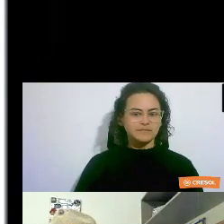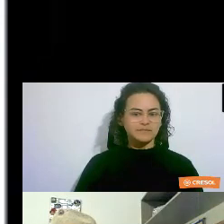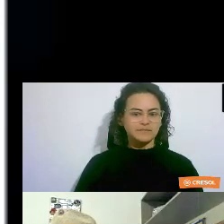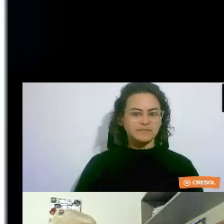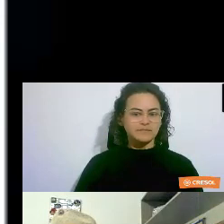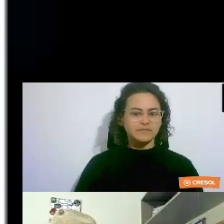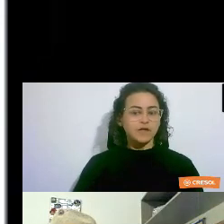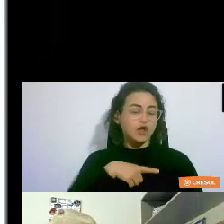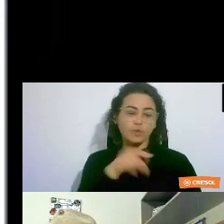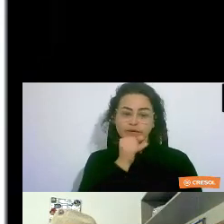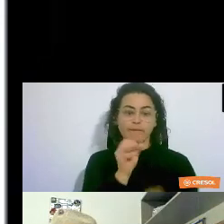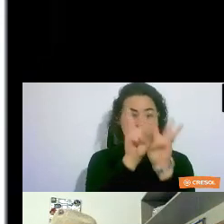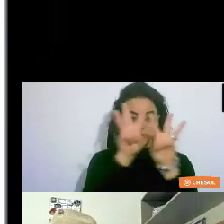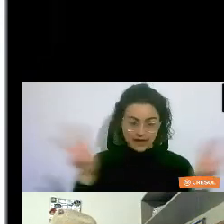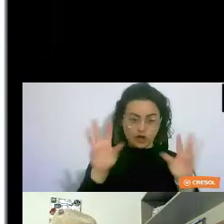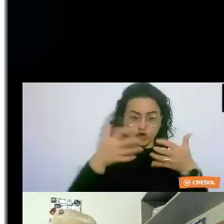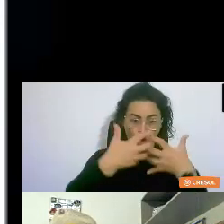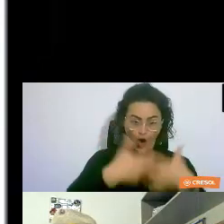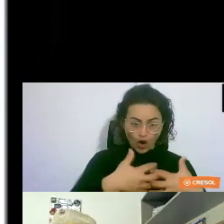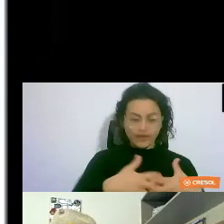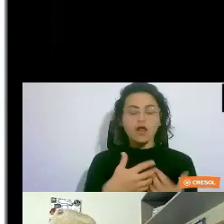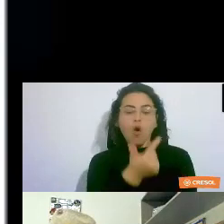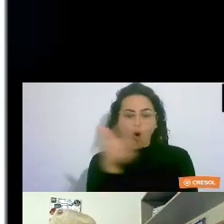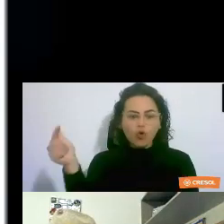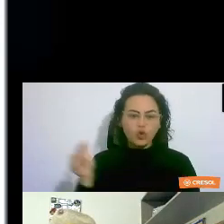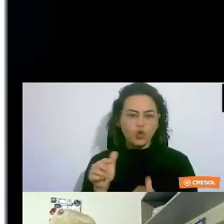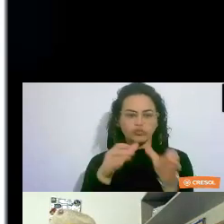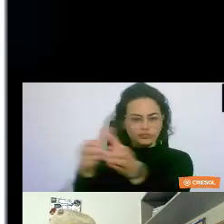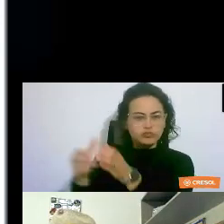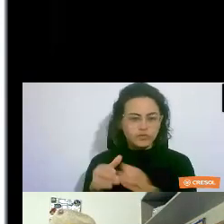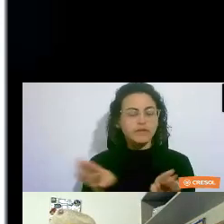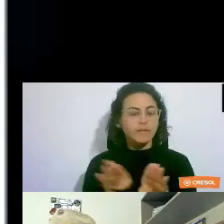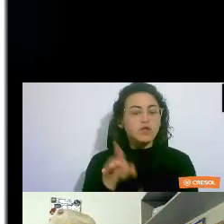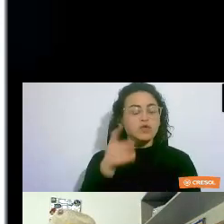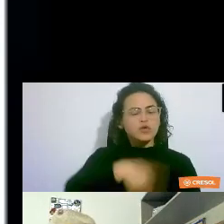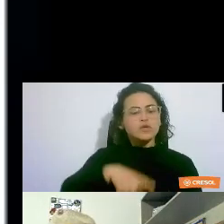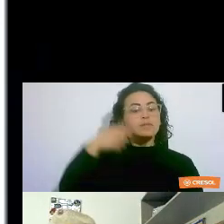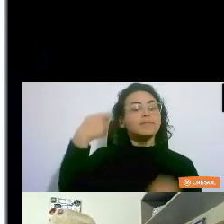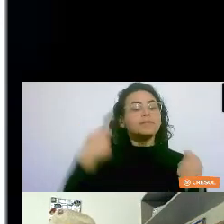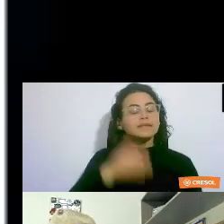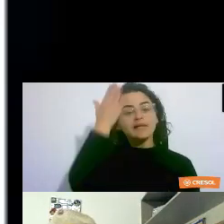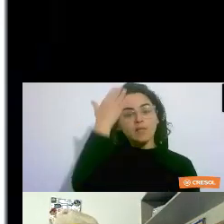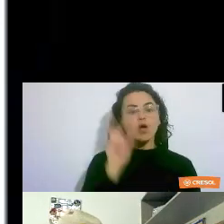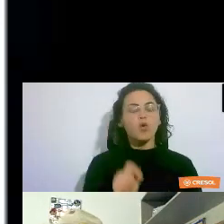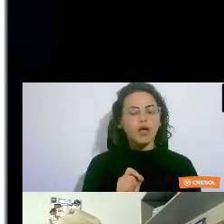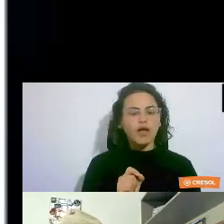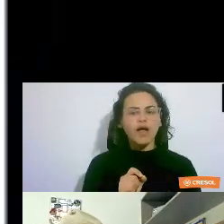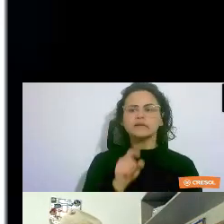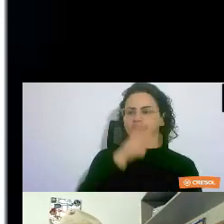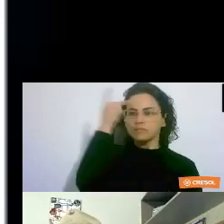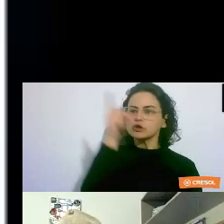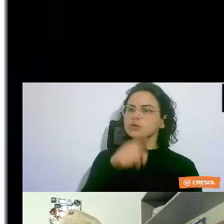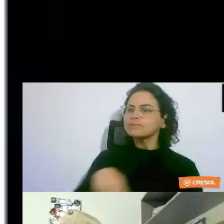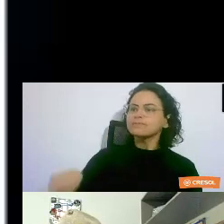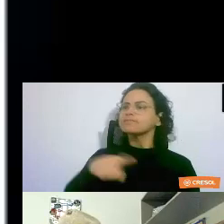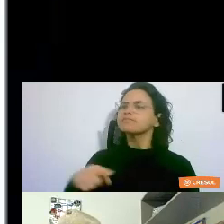sites do Rotary e de outros clubes, que a gente procure saber se as pessoas precisam e o que elas